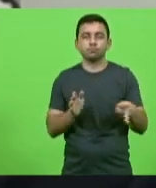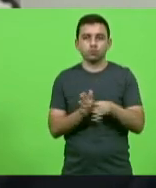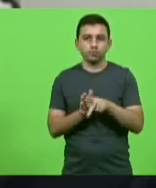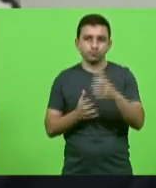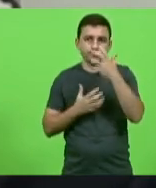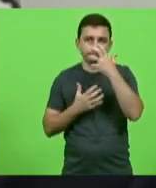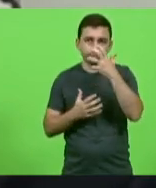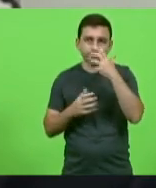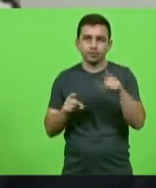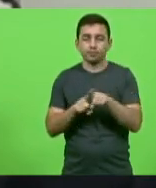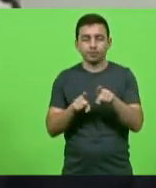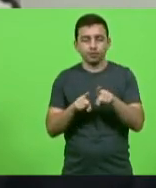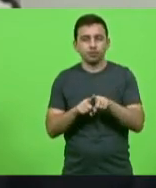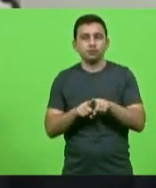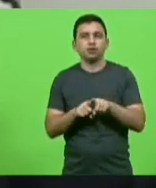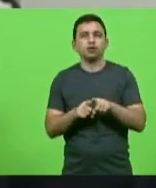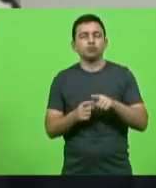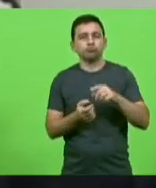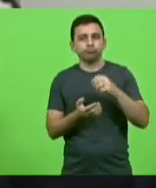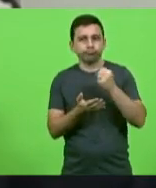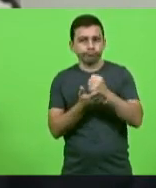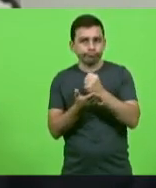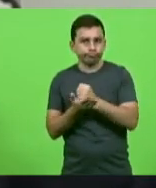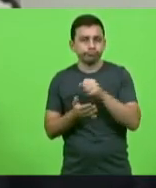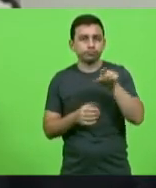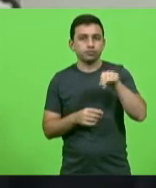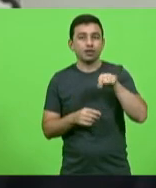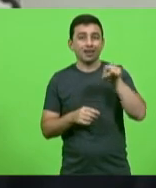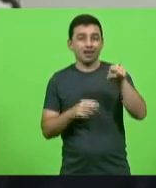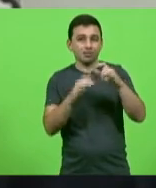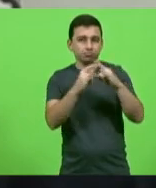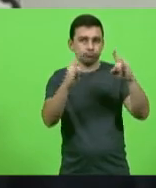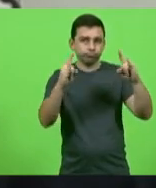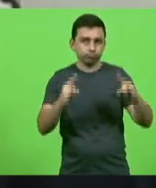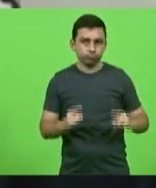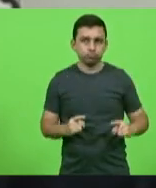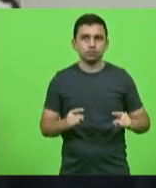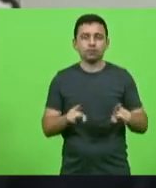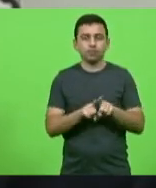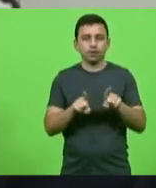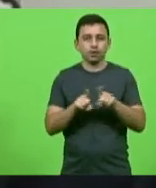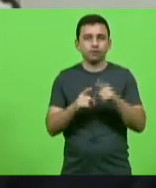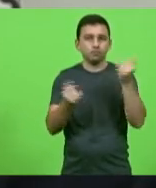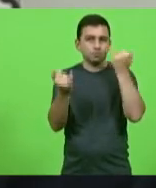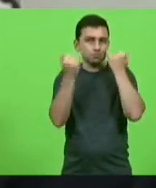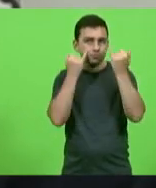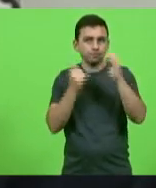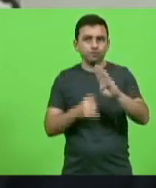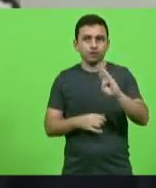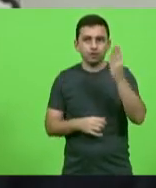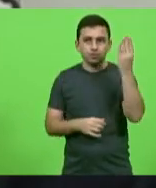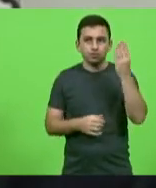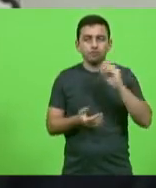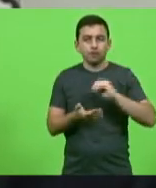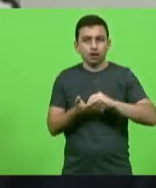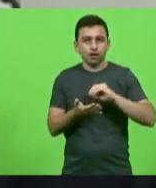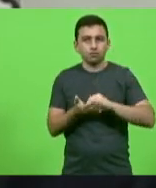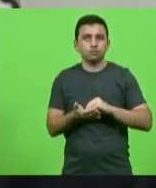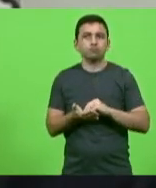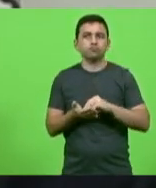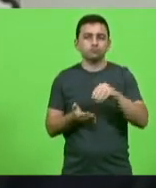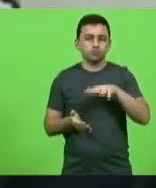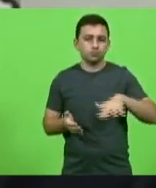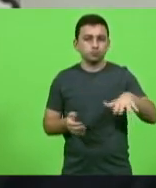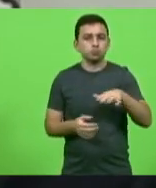do hospital de campanha de informações falsas ao CPI e ausência de punição a